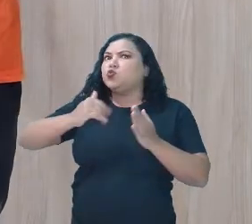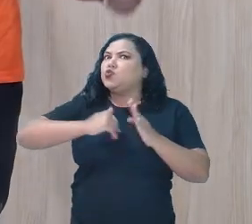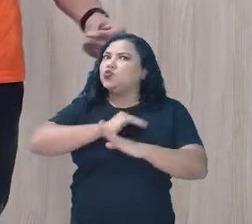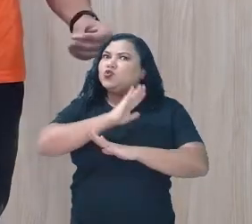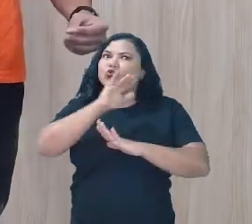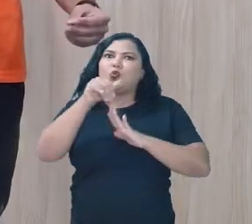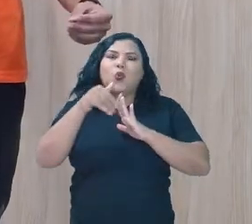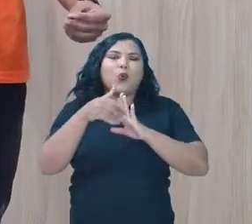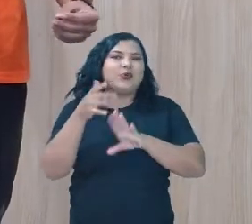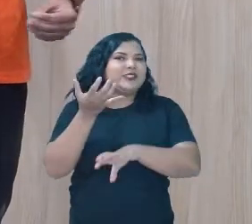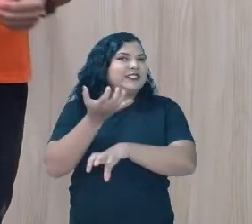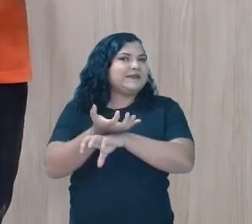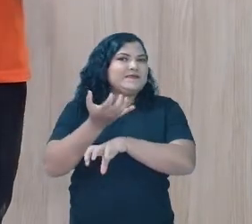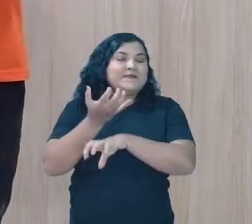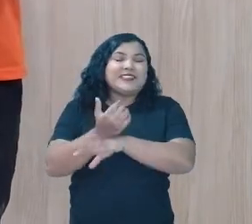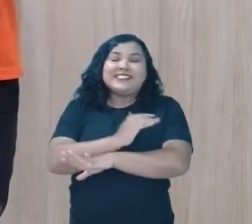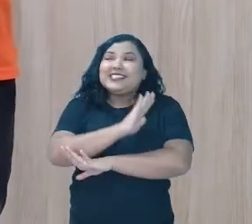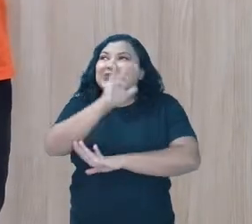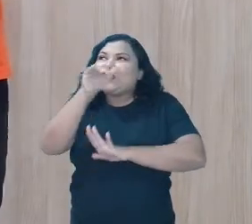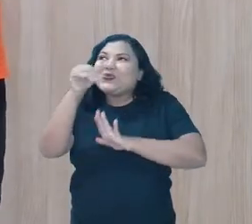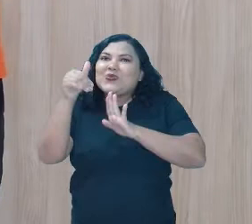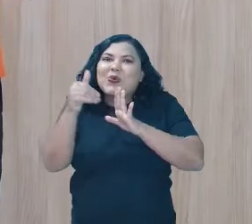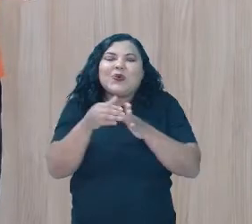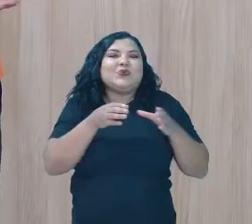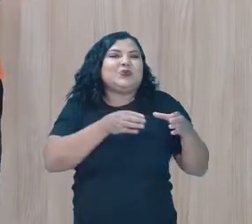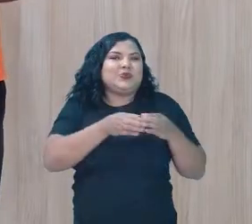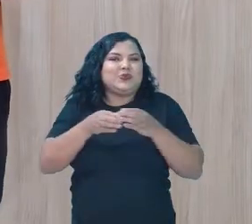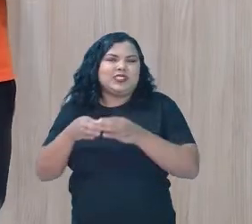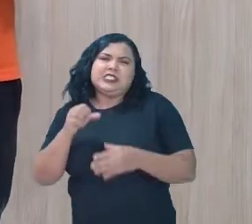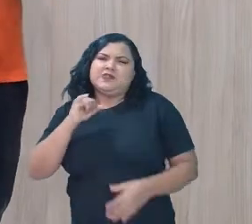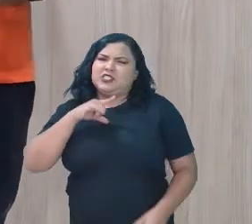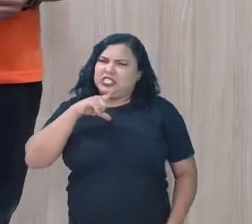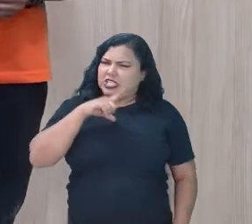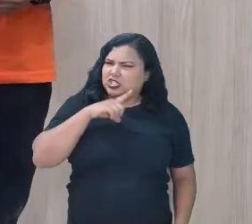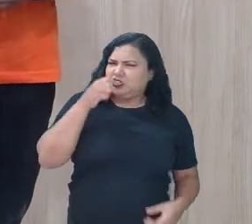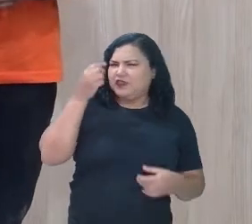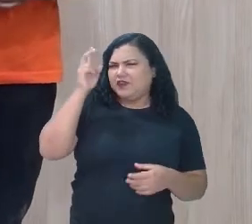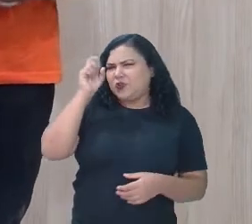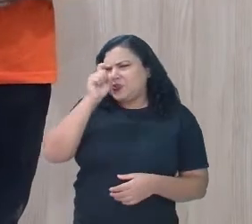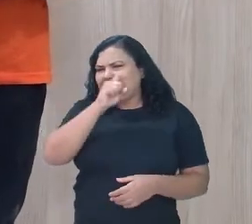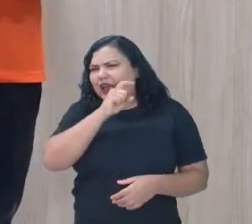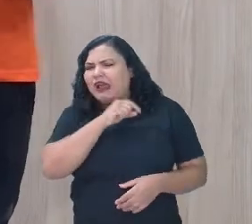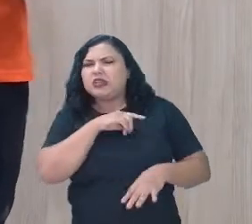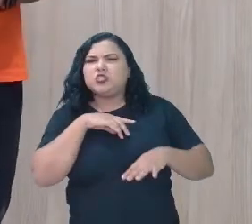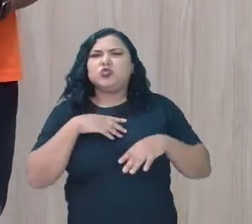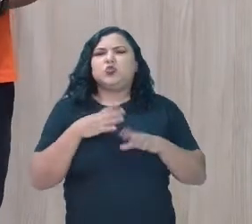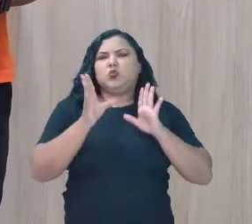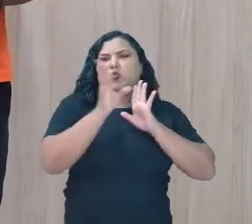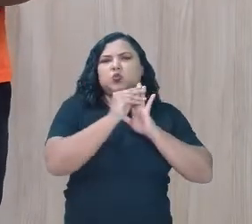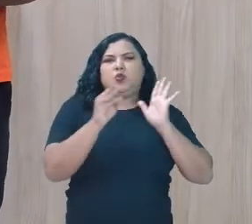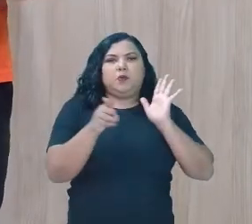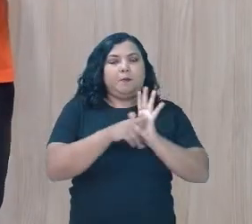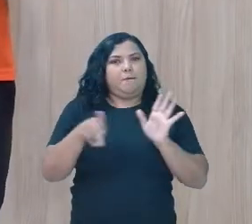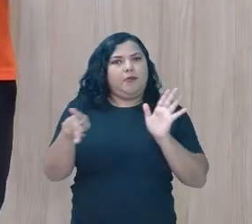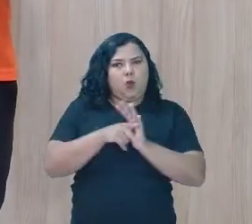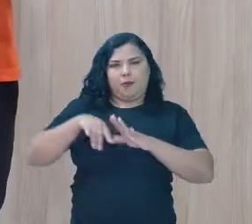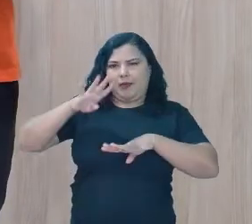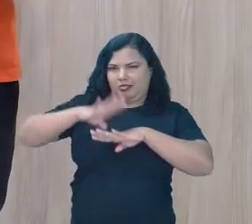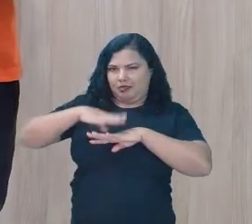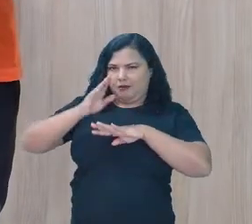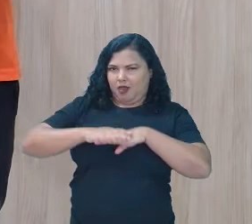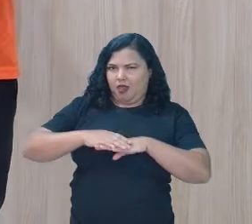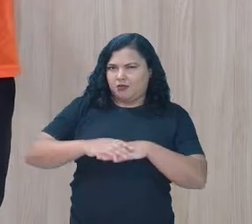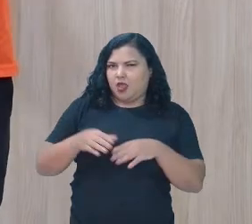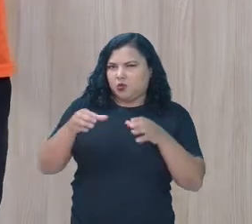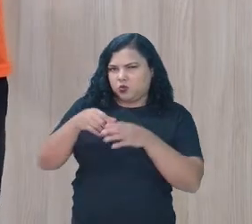todas as séries, certo? Então, se você está com alguma dificuldade de algum conteúdo de matemática que é do 7º ano, por exemplo, tem